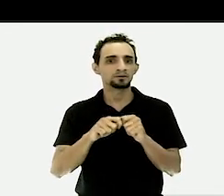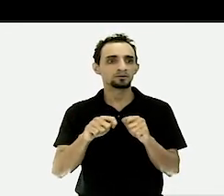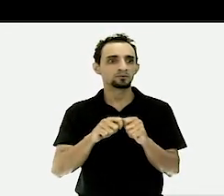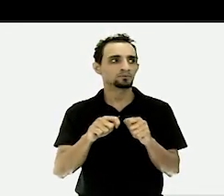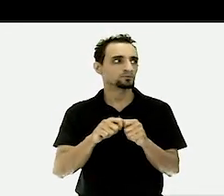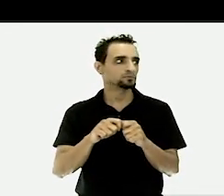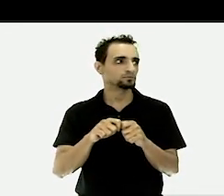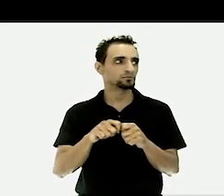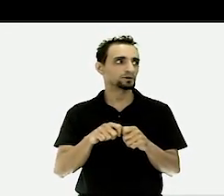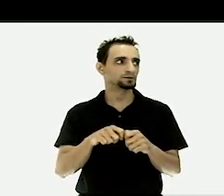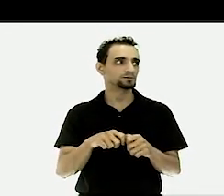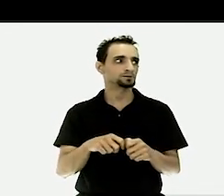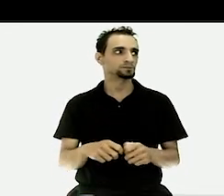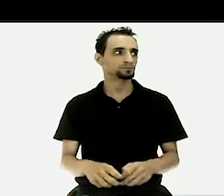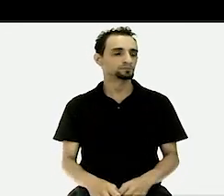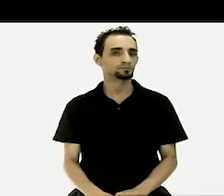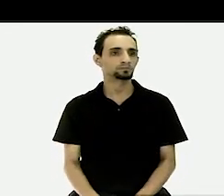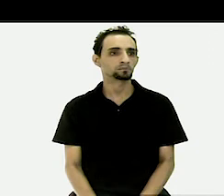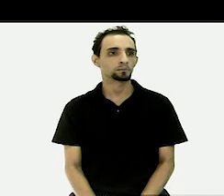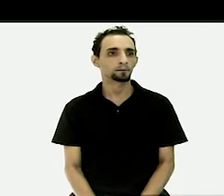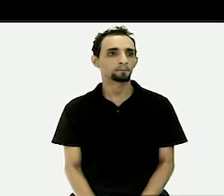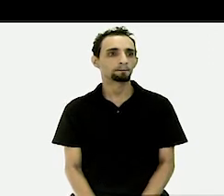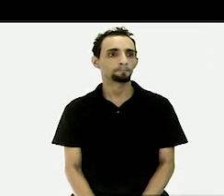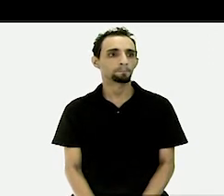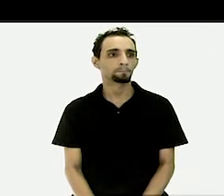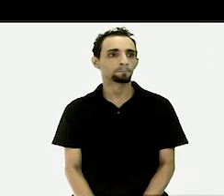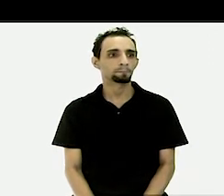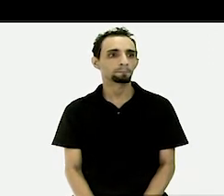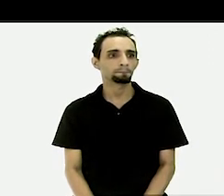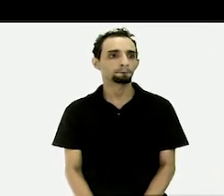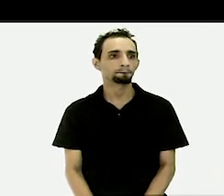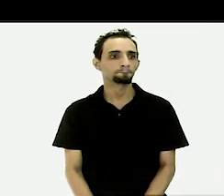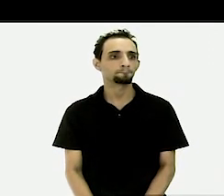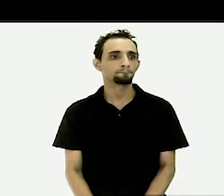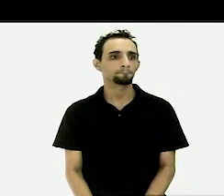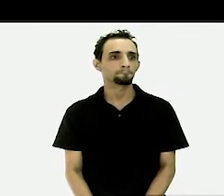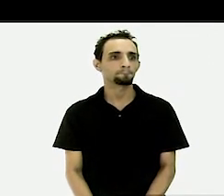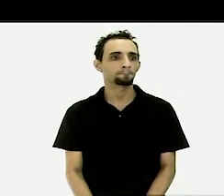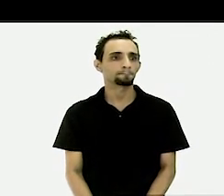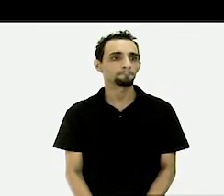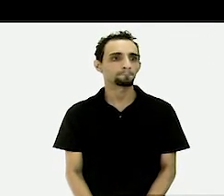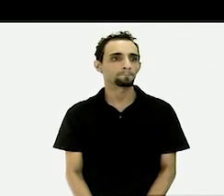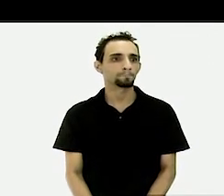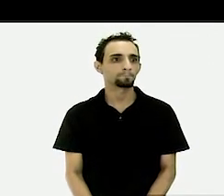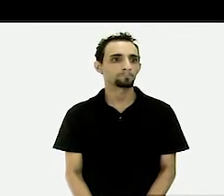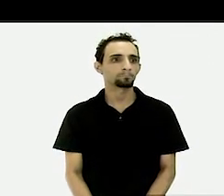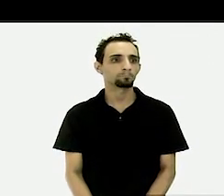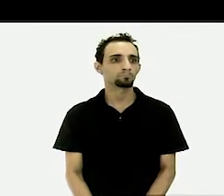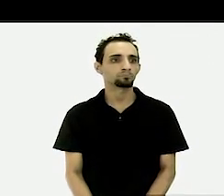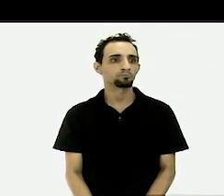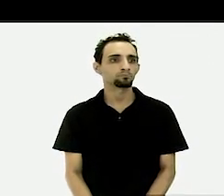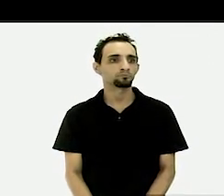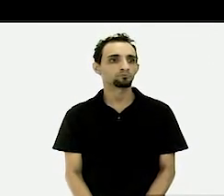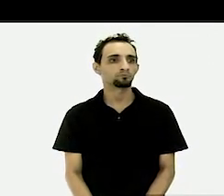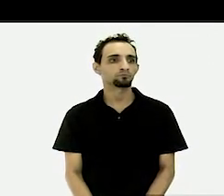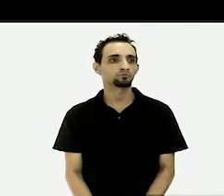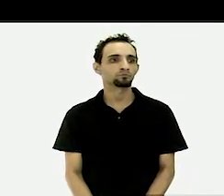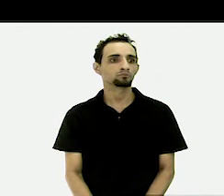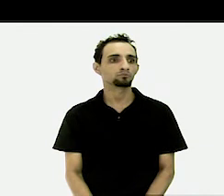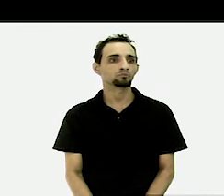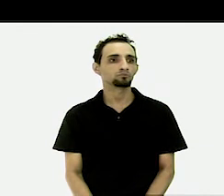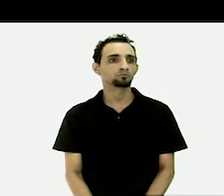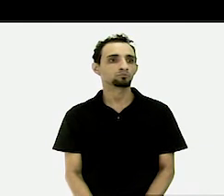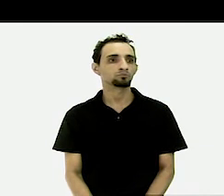feito desta administração municipal. Joster. Obrigado, doutor Samuel. Isso